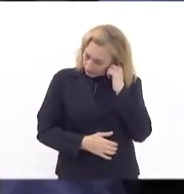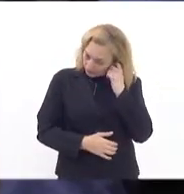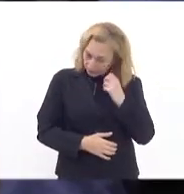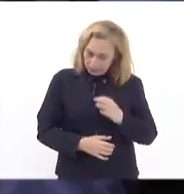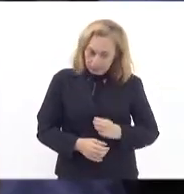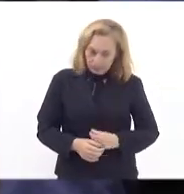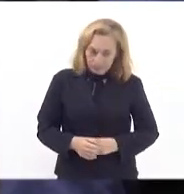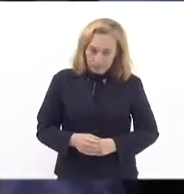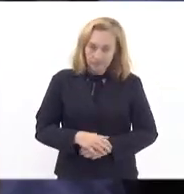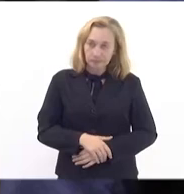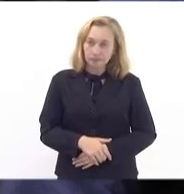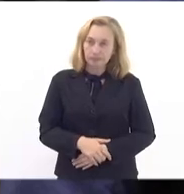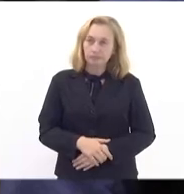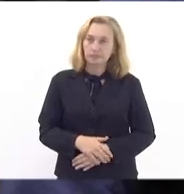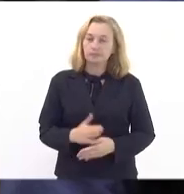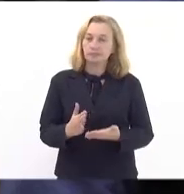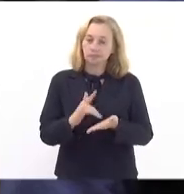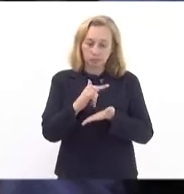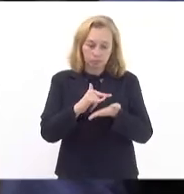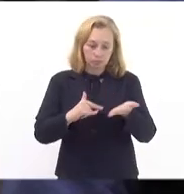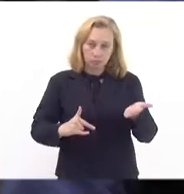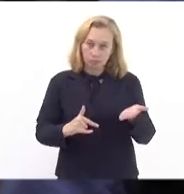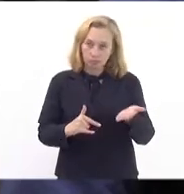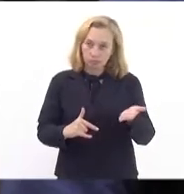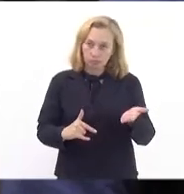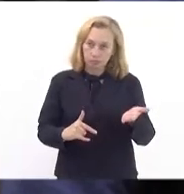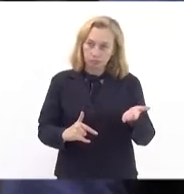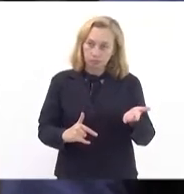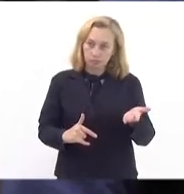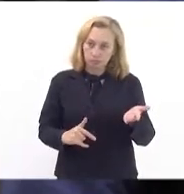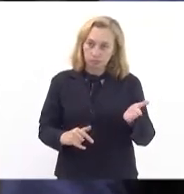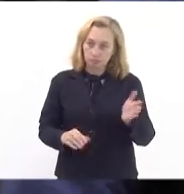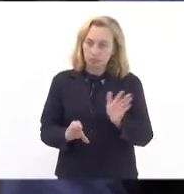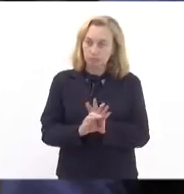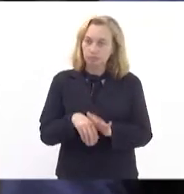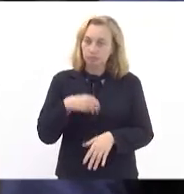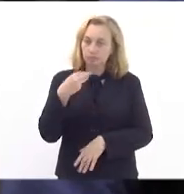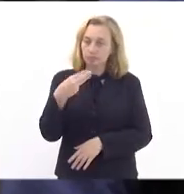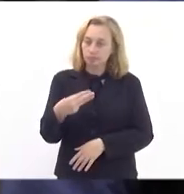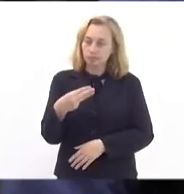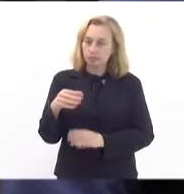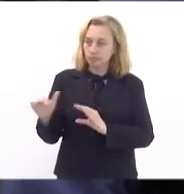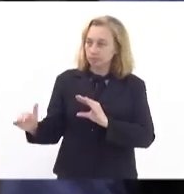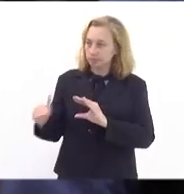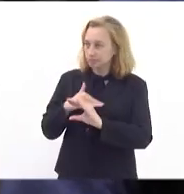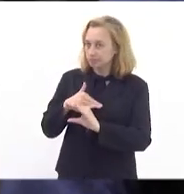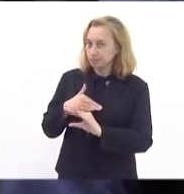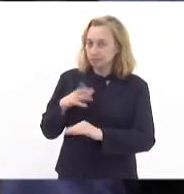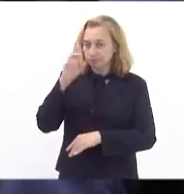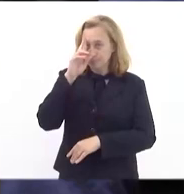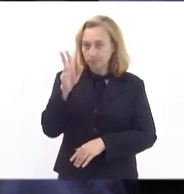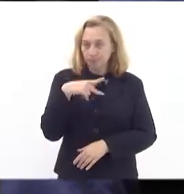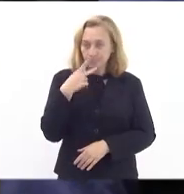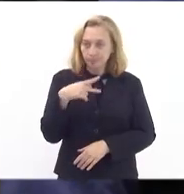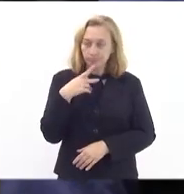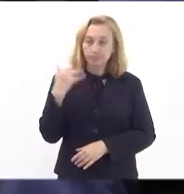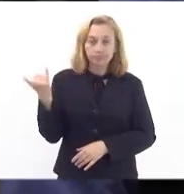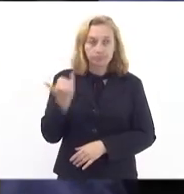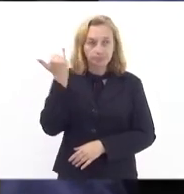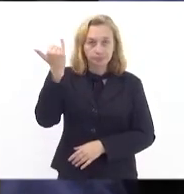página 3 do documento que o espelho nos enviou e o show diz o seguinte